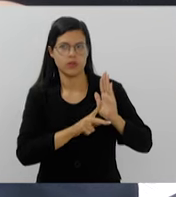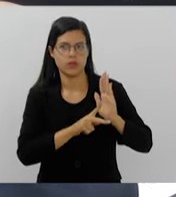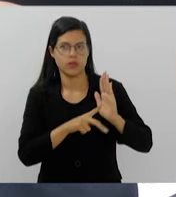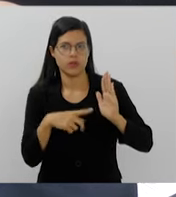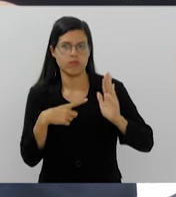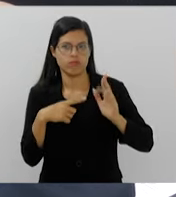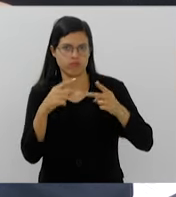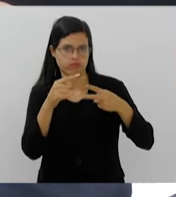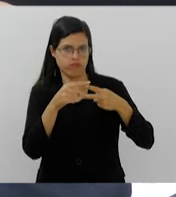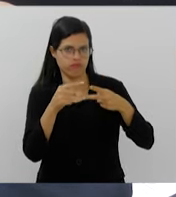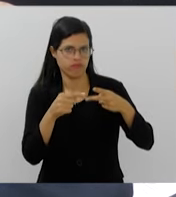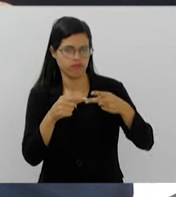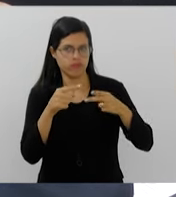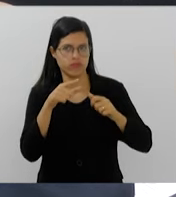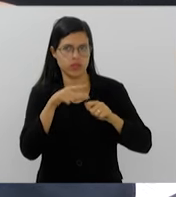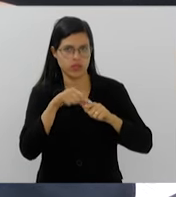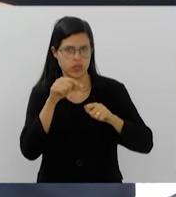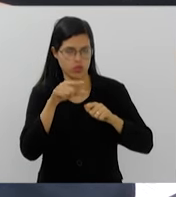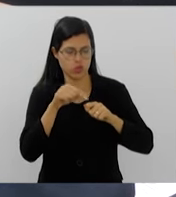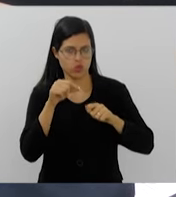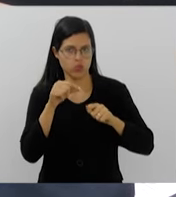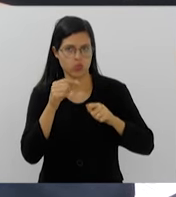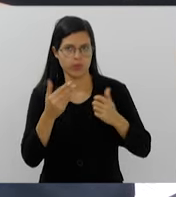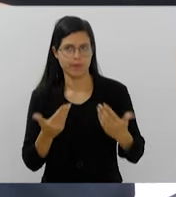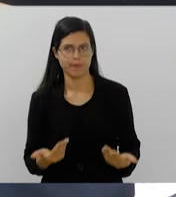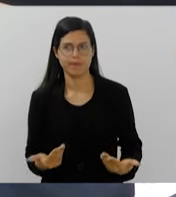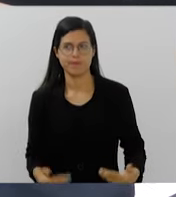tem dois artigos. O